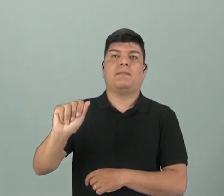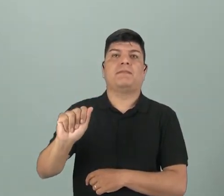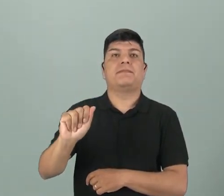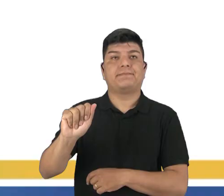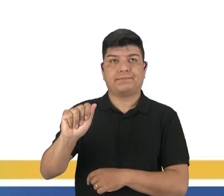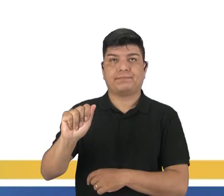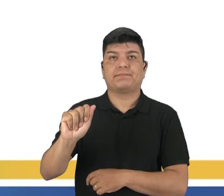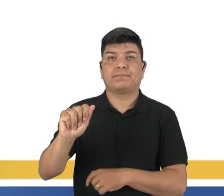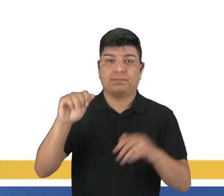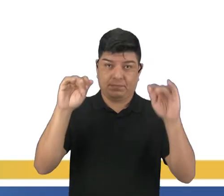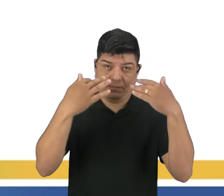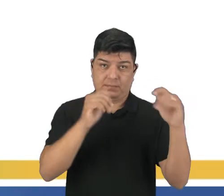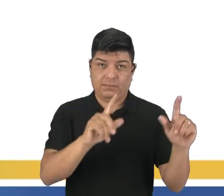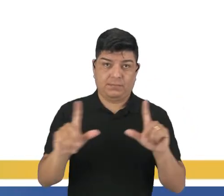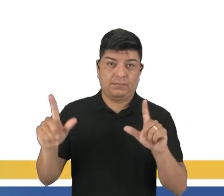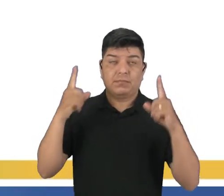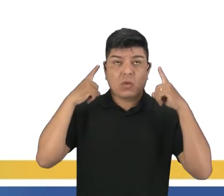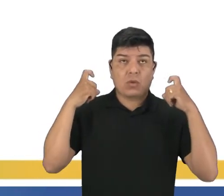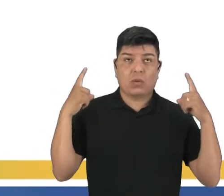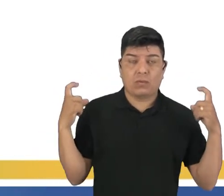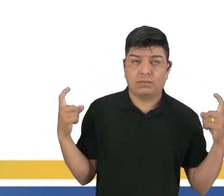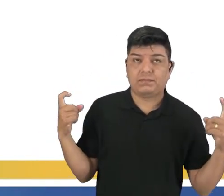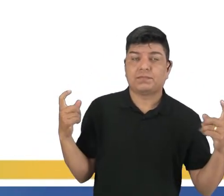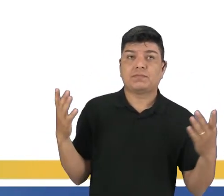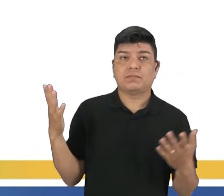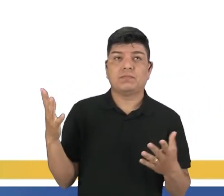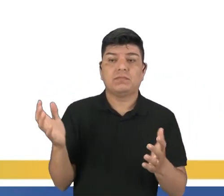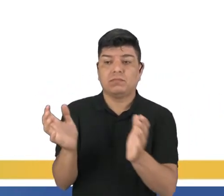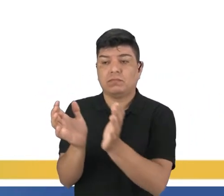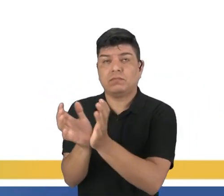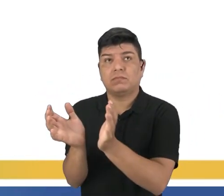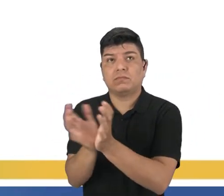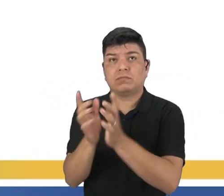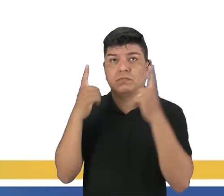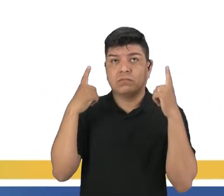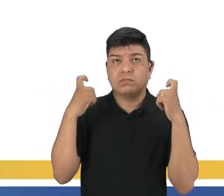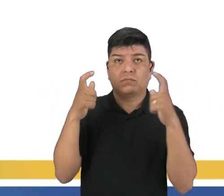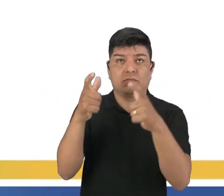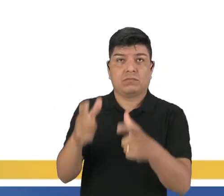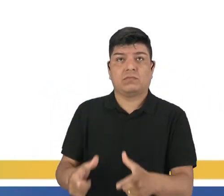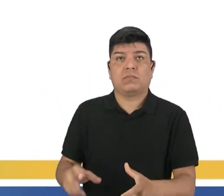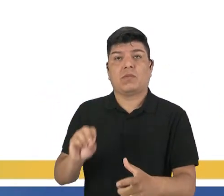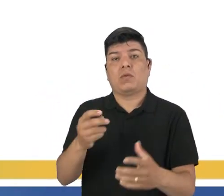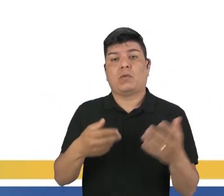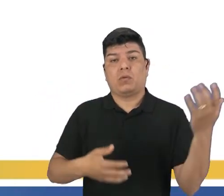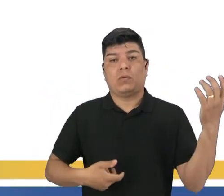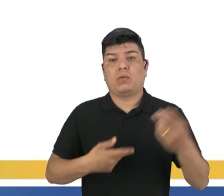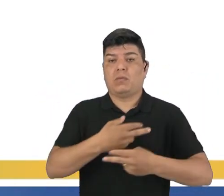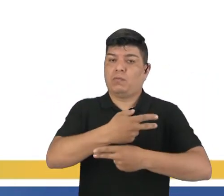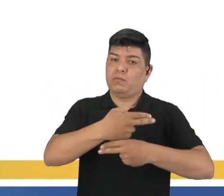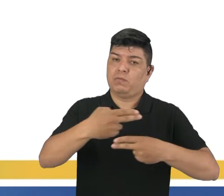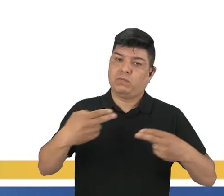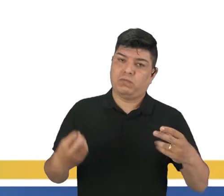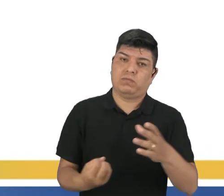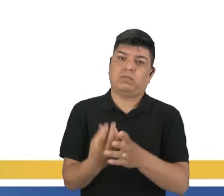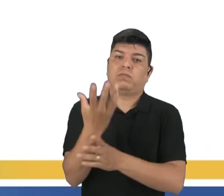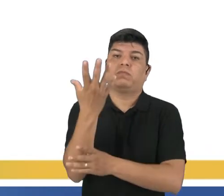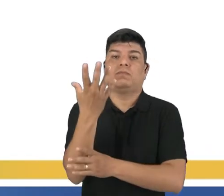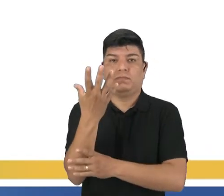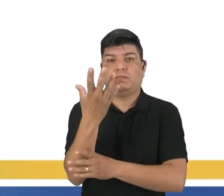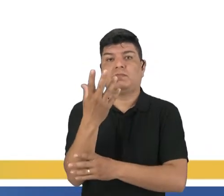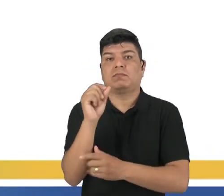telinha sobre sonoplastia. É o conjunto de sons vocais ou instrumental, né, criado